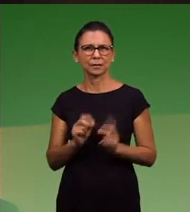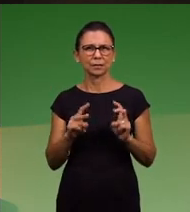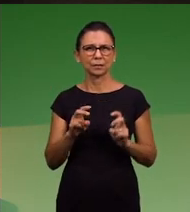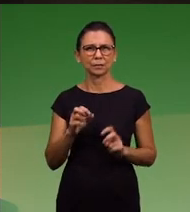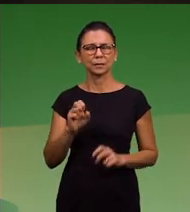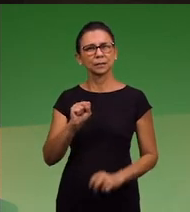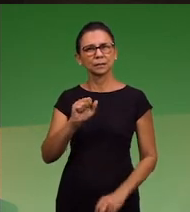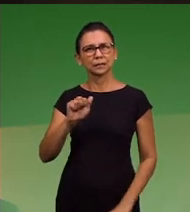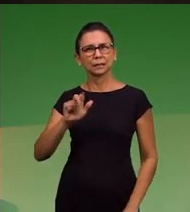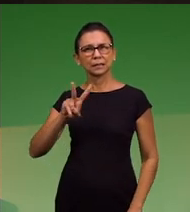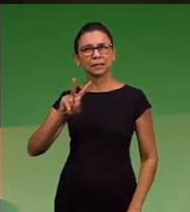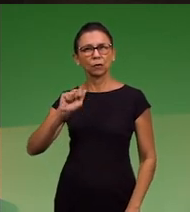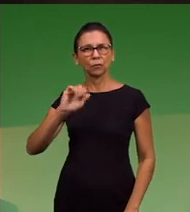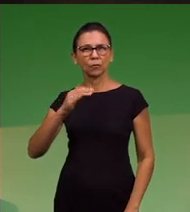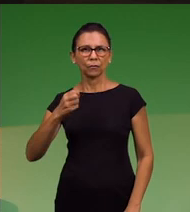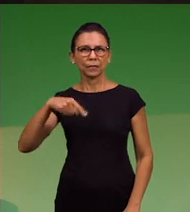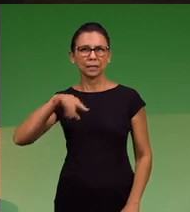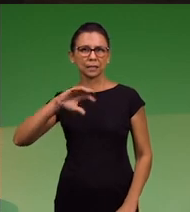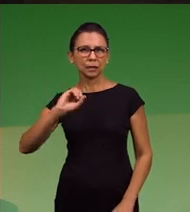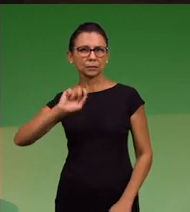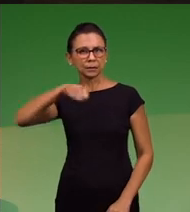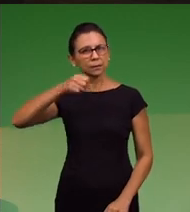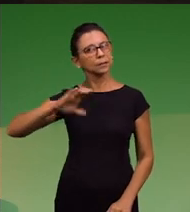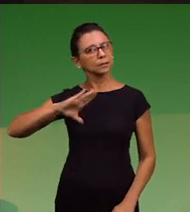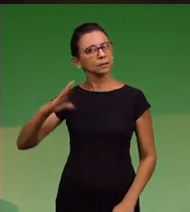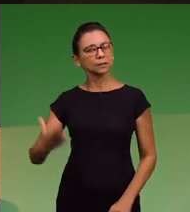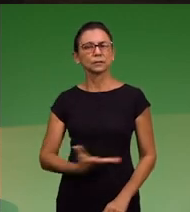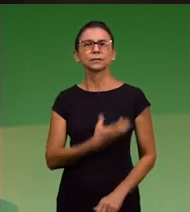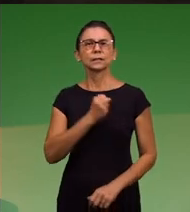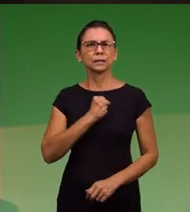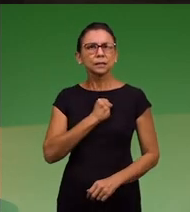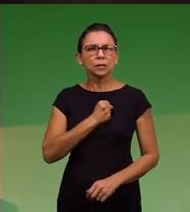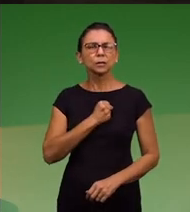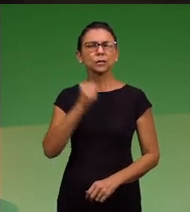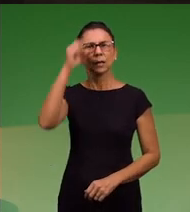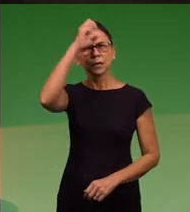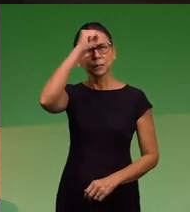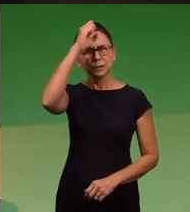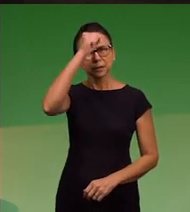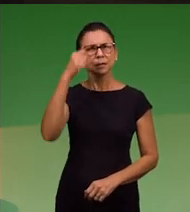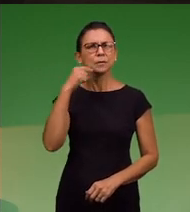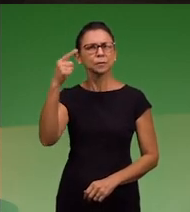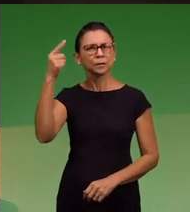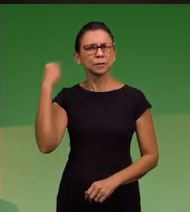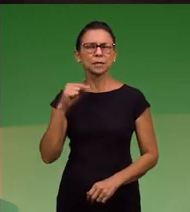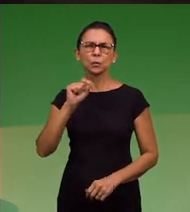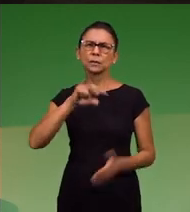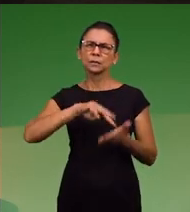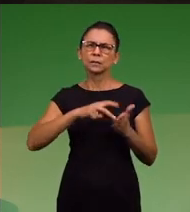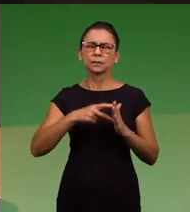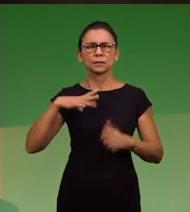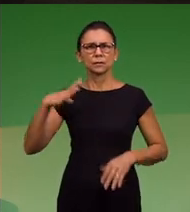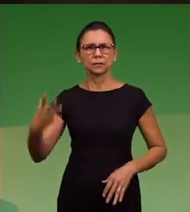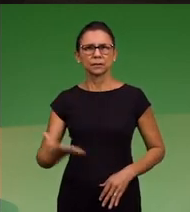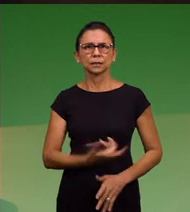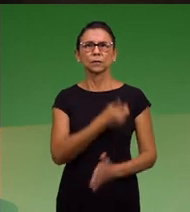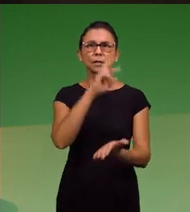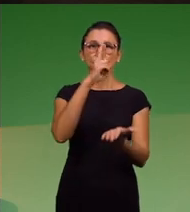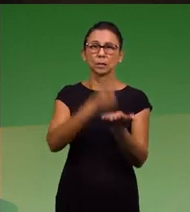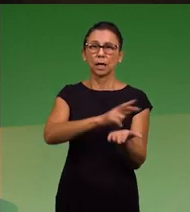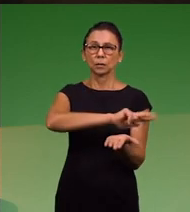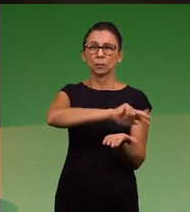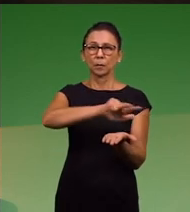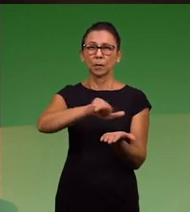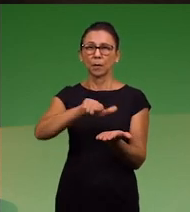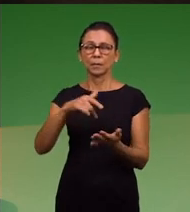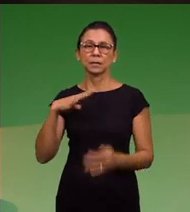tema salvação. E na semana passada nós vimos acerca do que é a salvação, os benefícios da salvação e